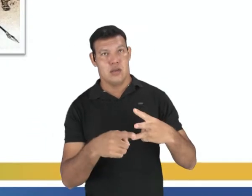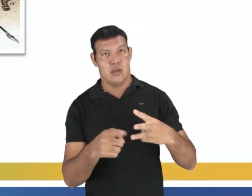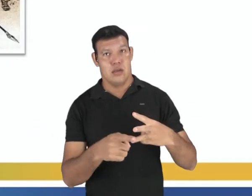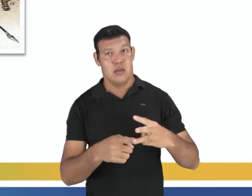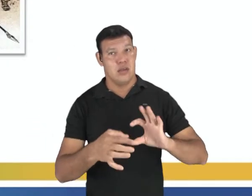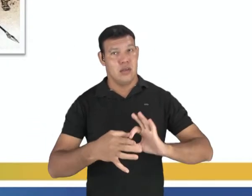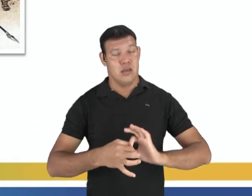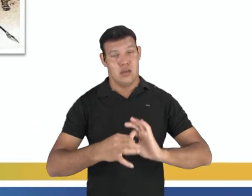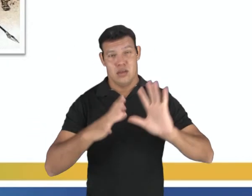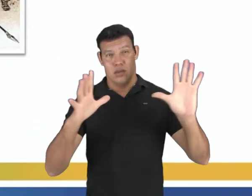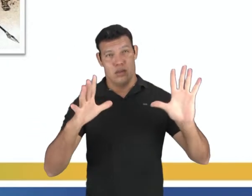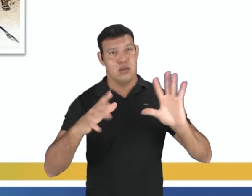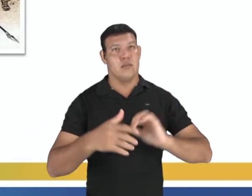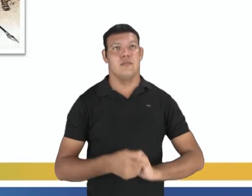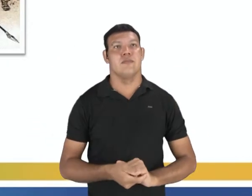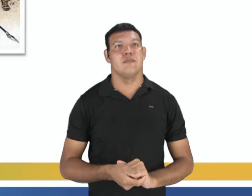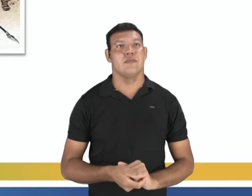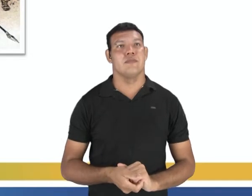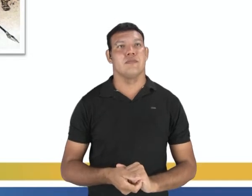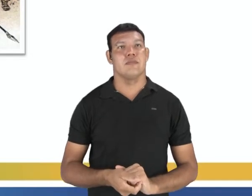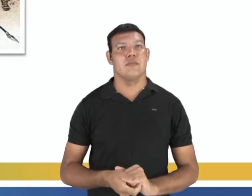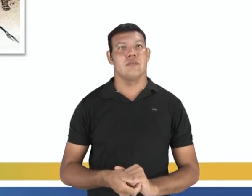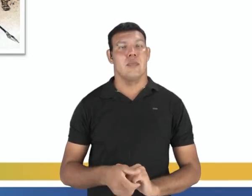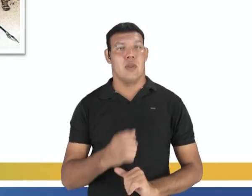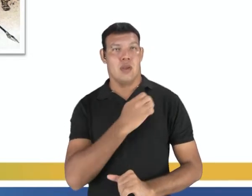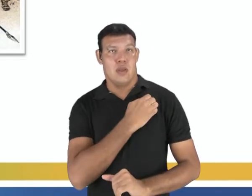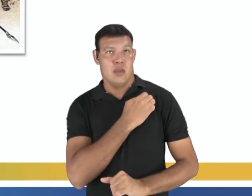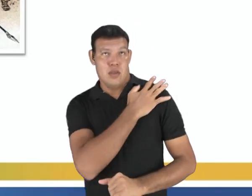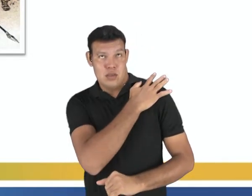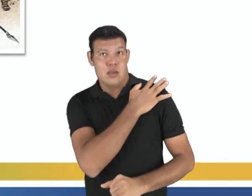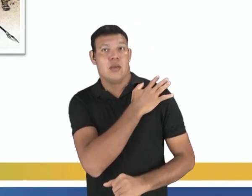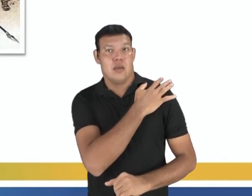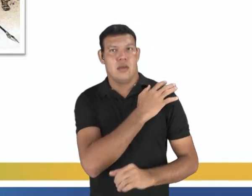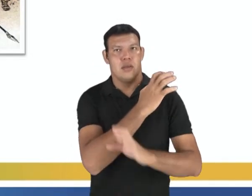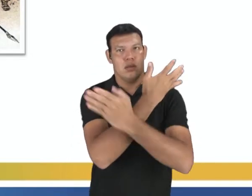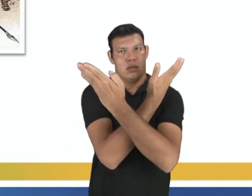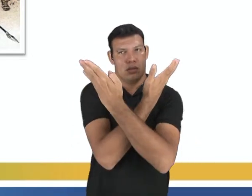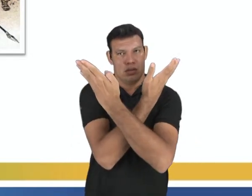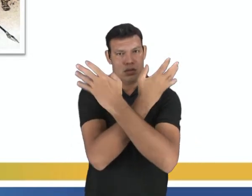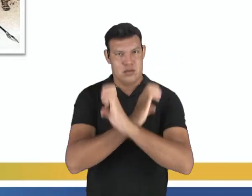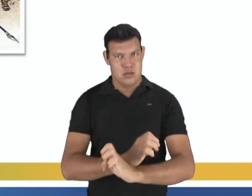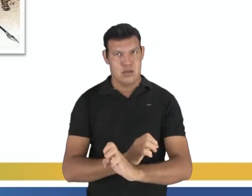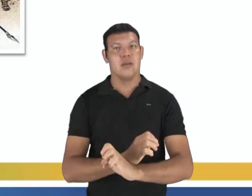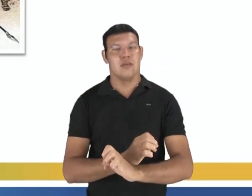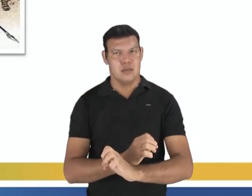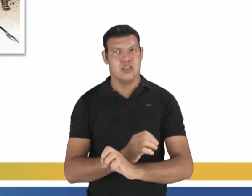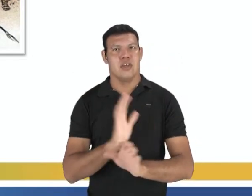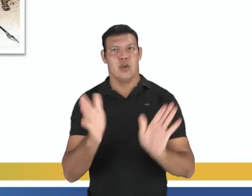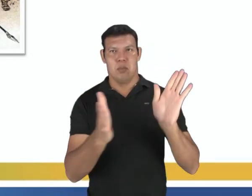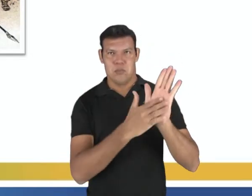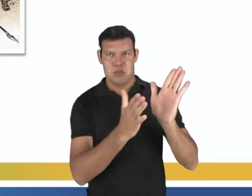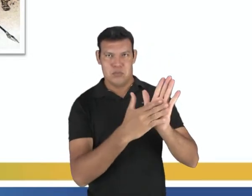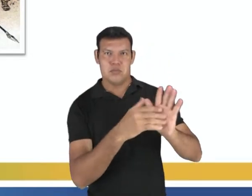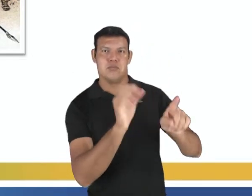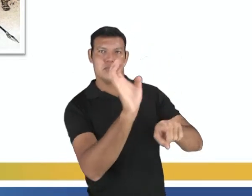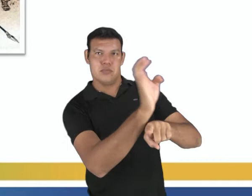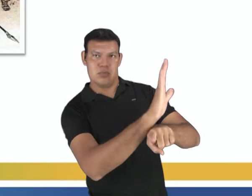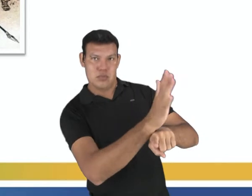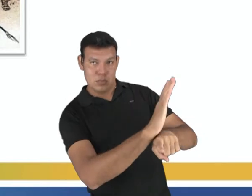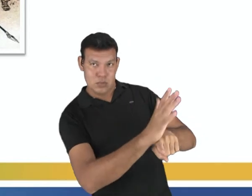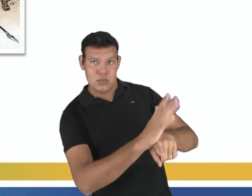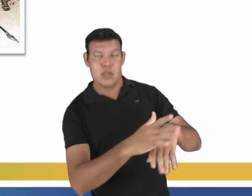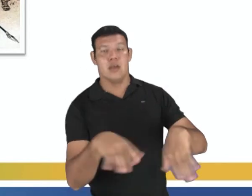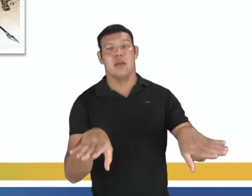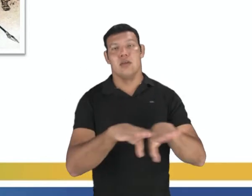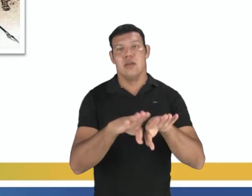gente acentuar essa questão dessa militarização de Esparta, né, que já foi tema aí de filmes, de quadrinhos, né, a gente tem vários